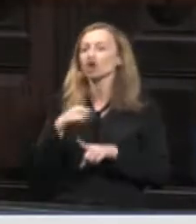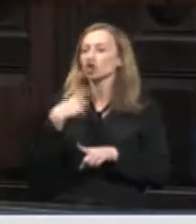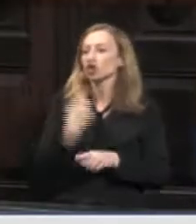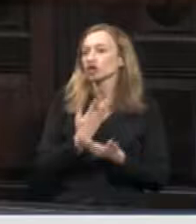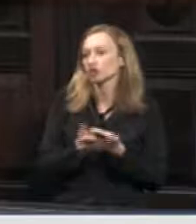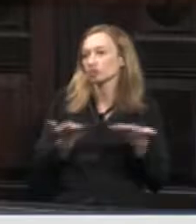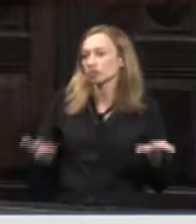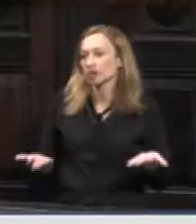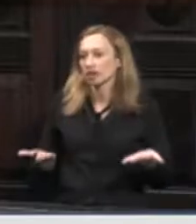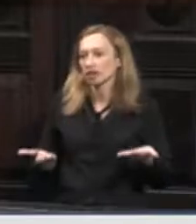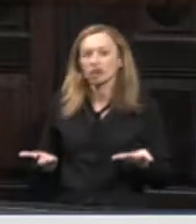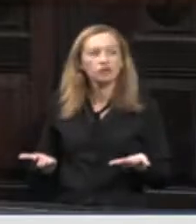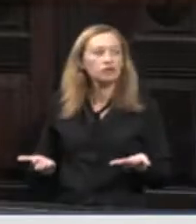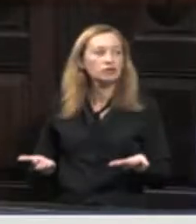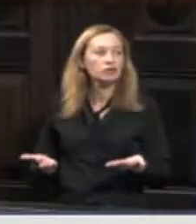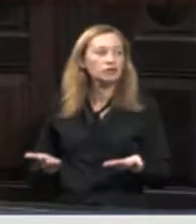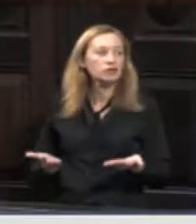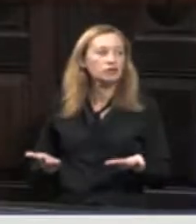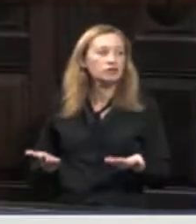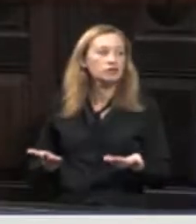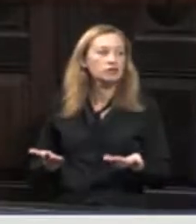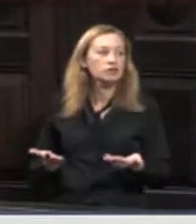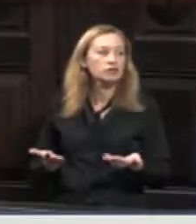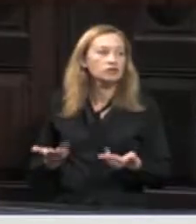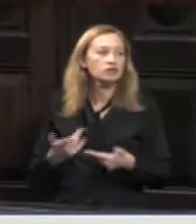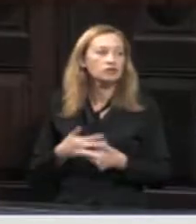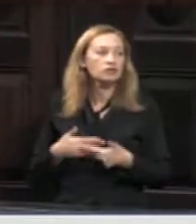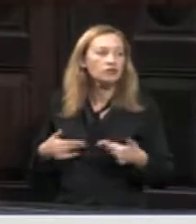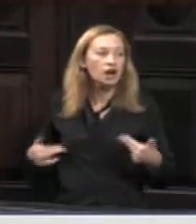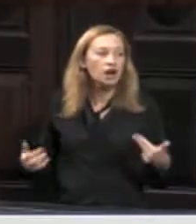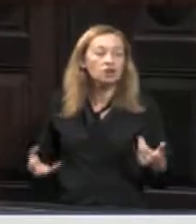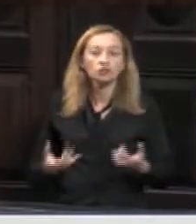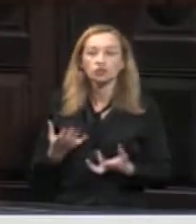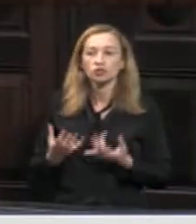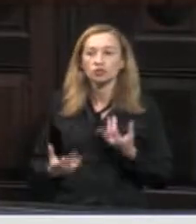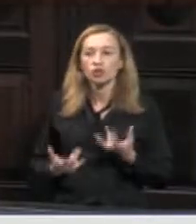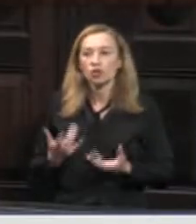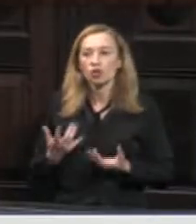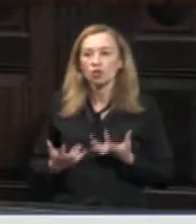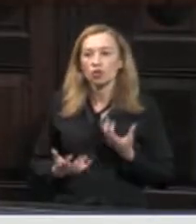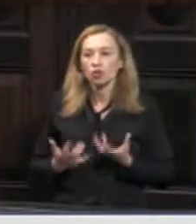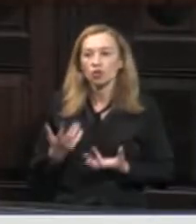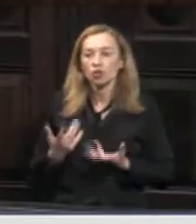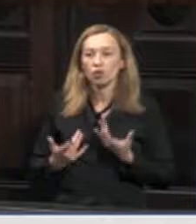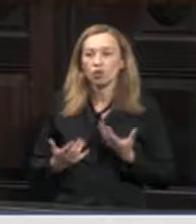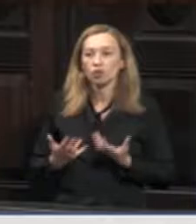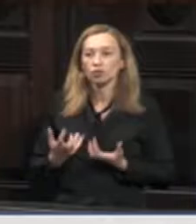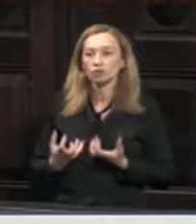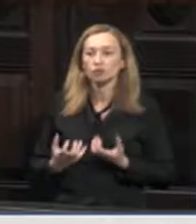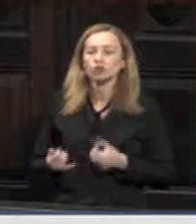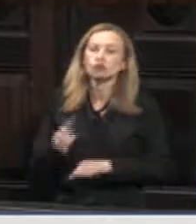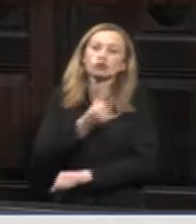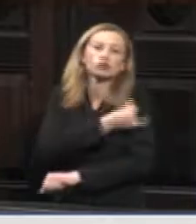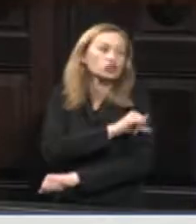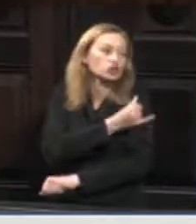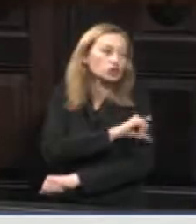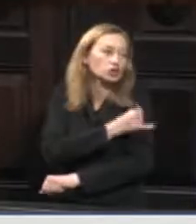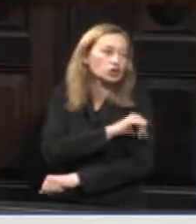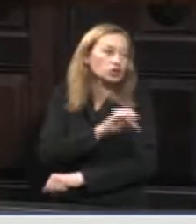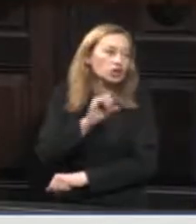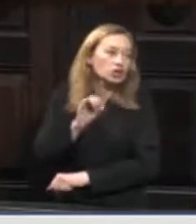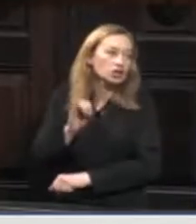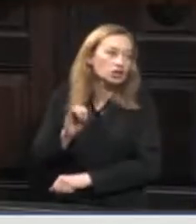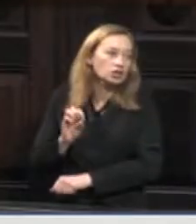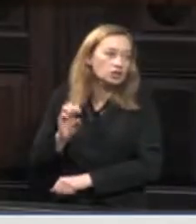perdendo centenas de voos que eram sediados partida do Rio de Janeiro, porque o nosso